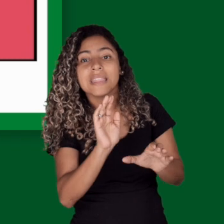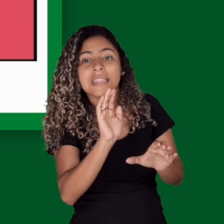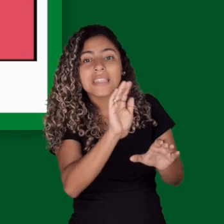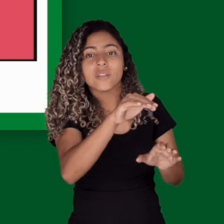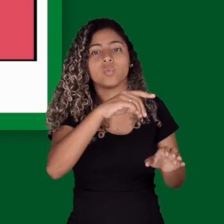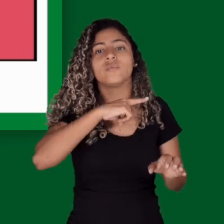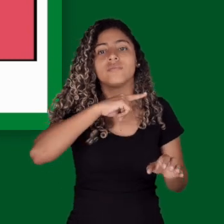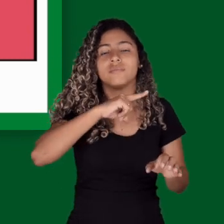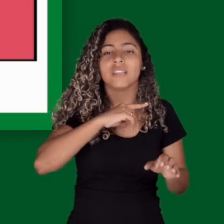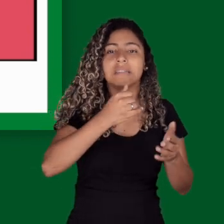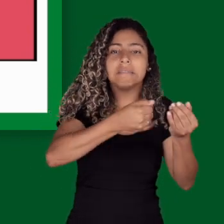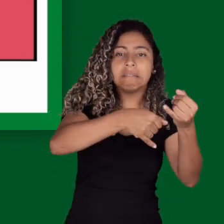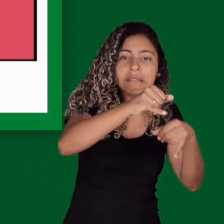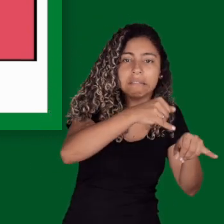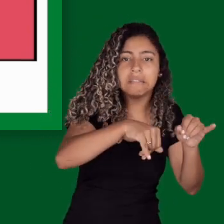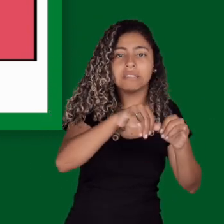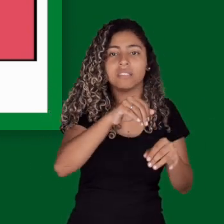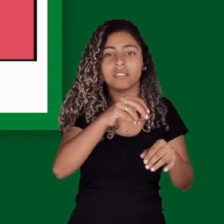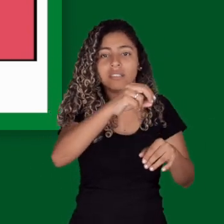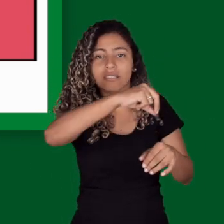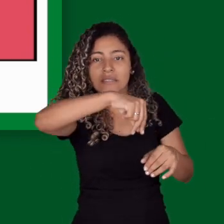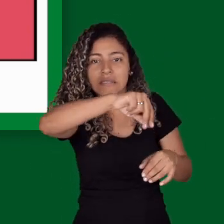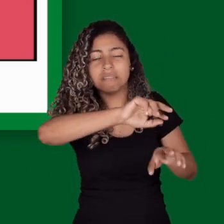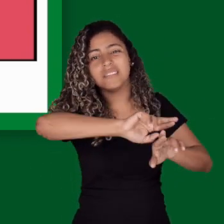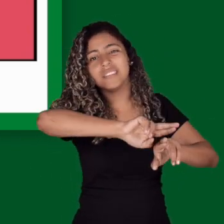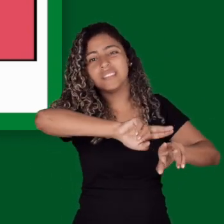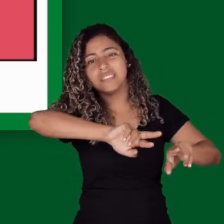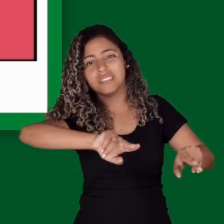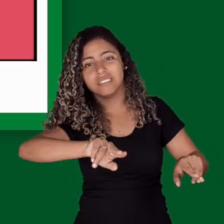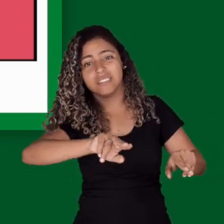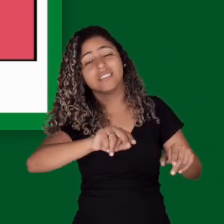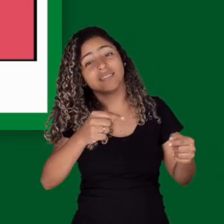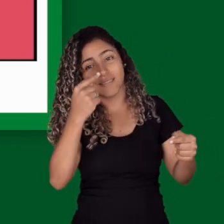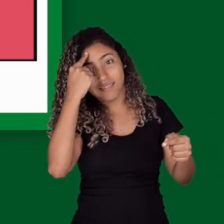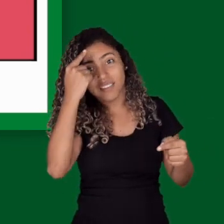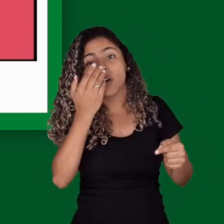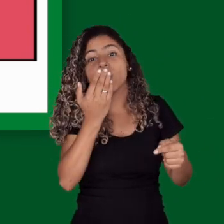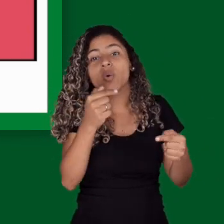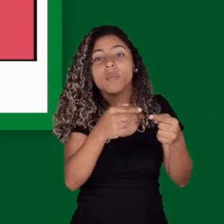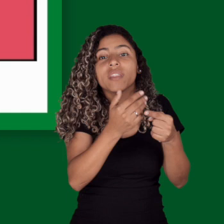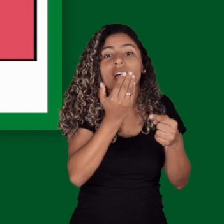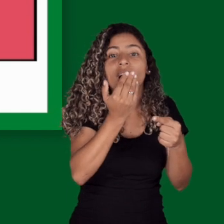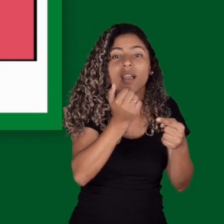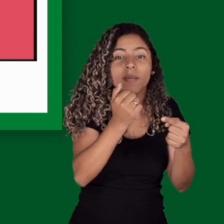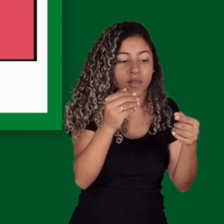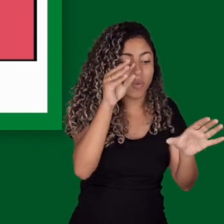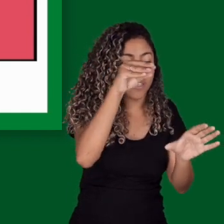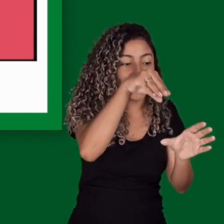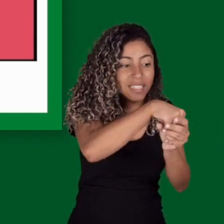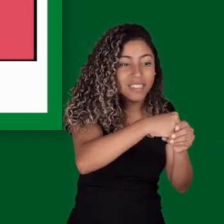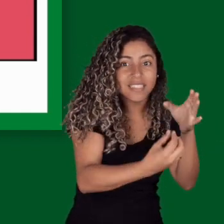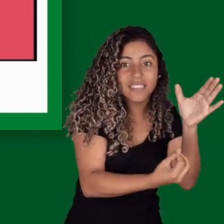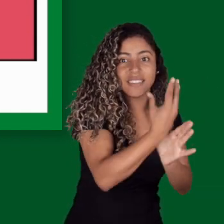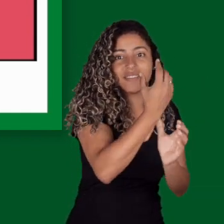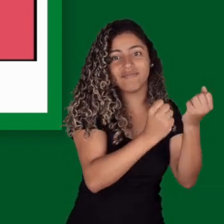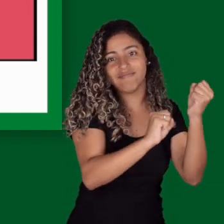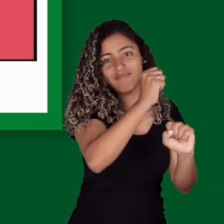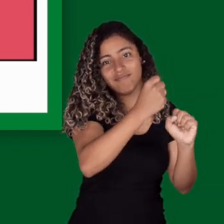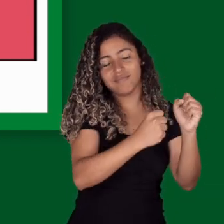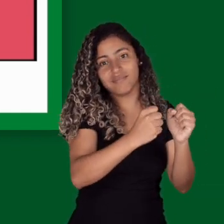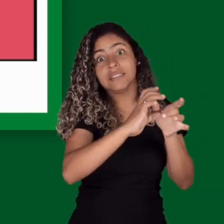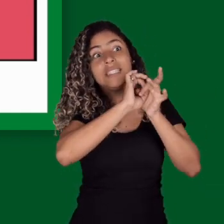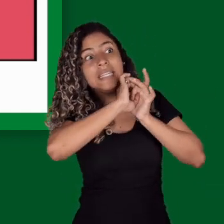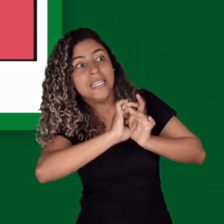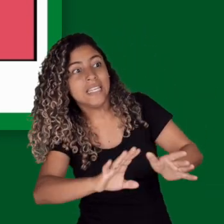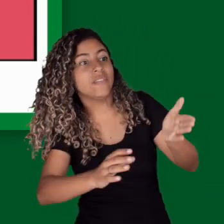sua composição. Então, em sua maioria, os produtos diet são alimentos ultraprocessados. Por isso, não devem ser consumidos